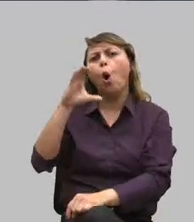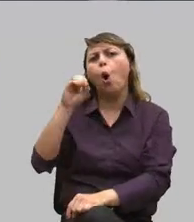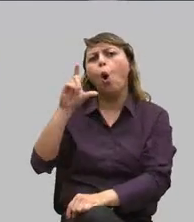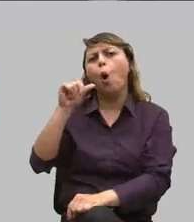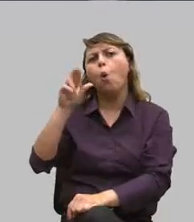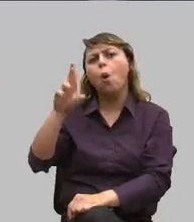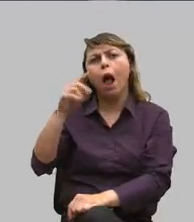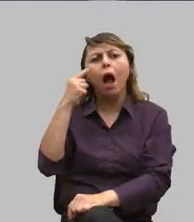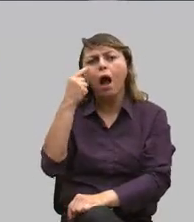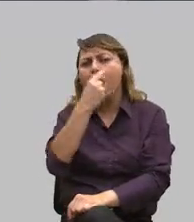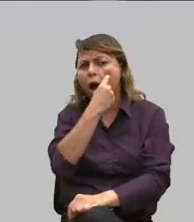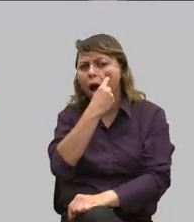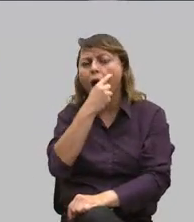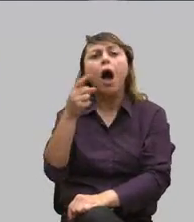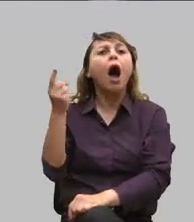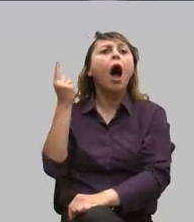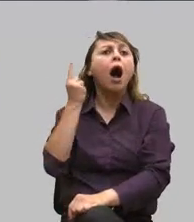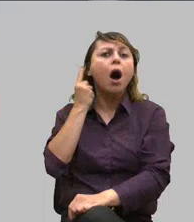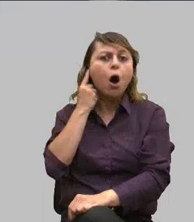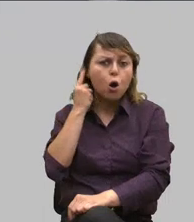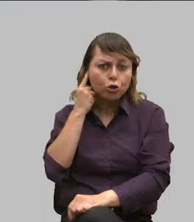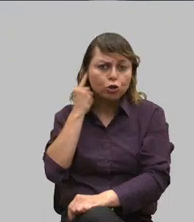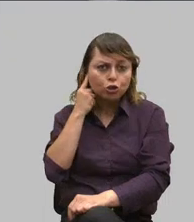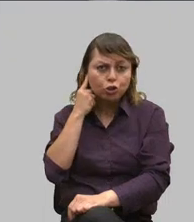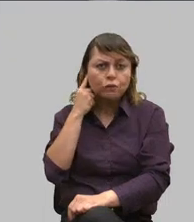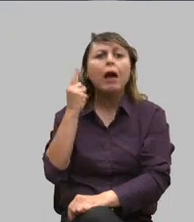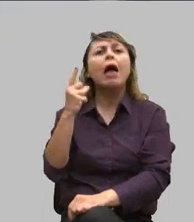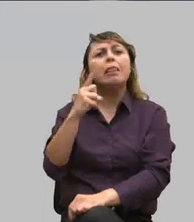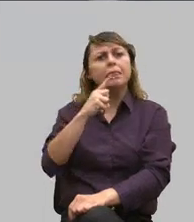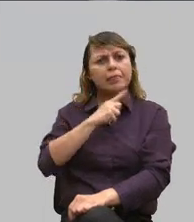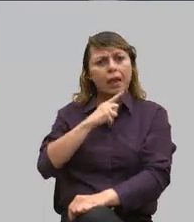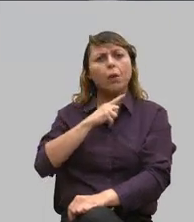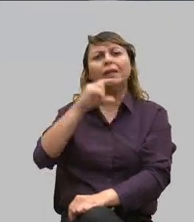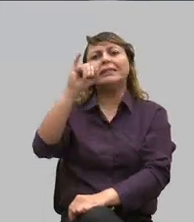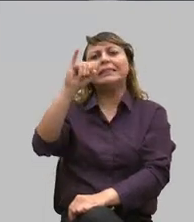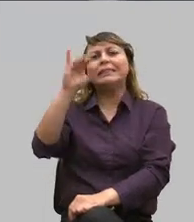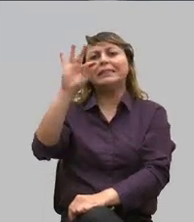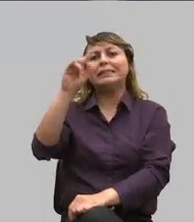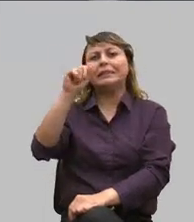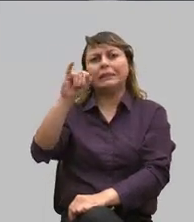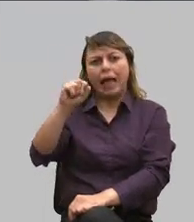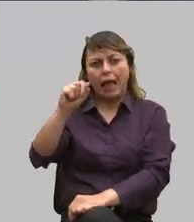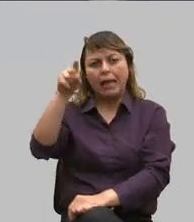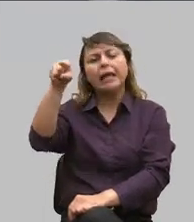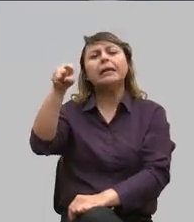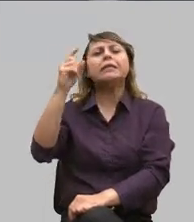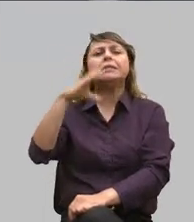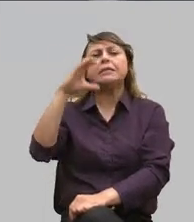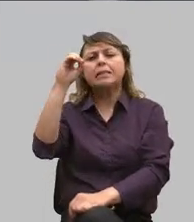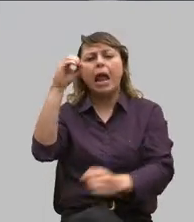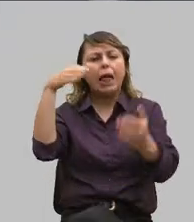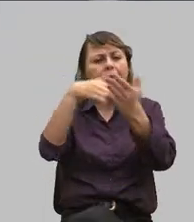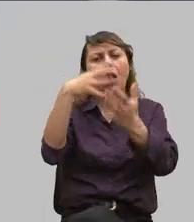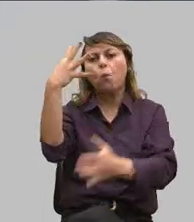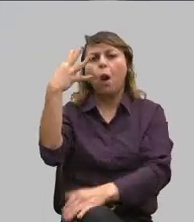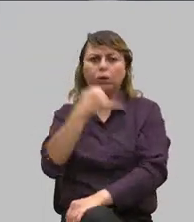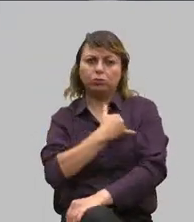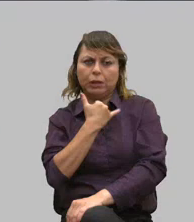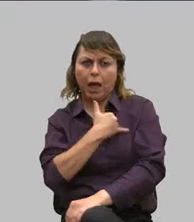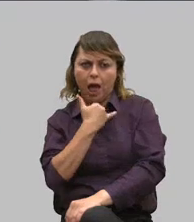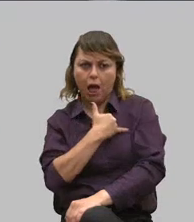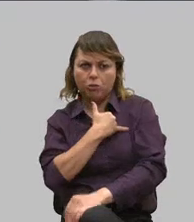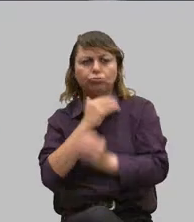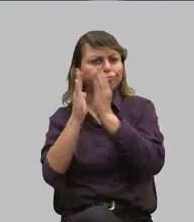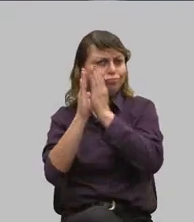a saúde auditiva ela a gente tem um instrumento que é o Itai ele é para crianças de 0 a 4 anos então a gente vai